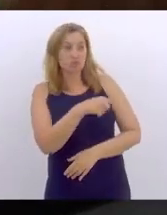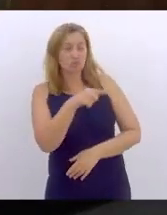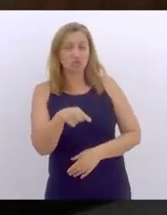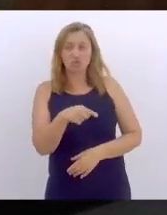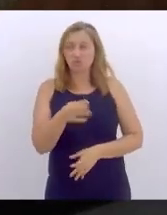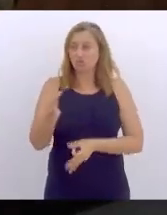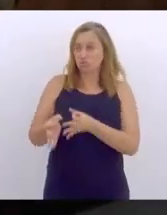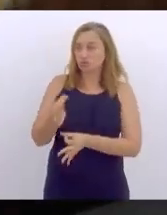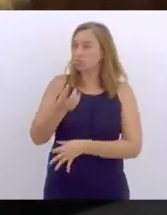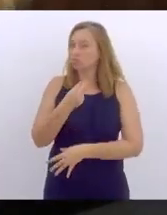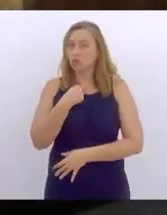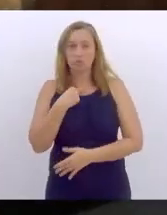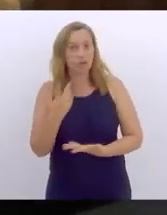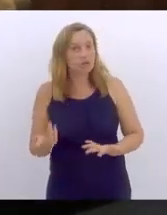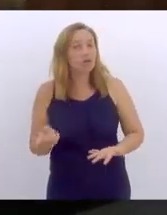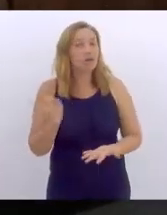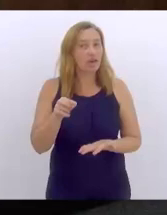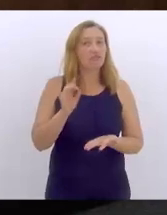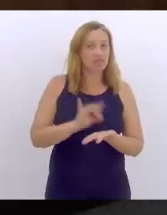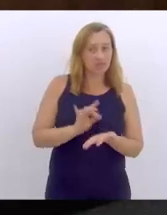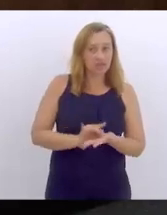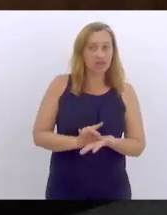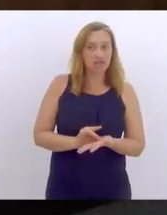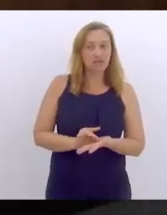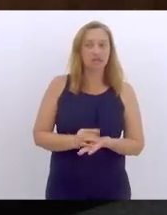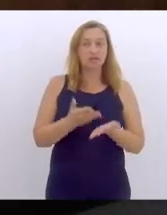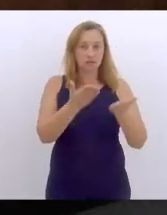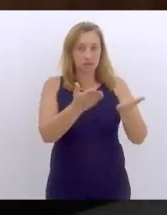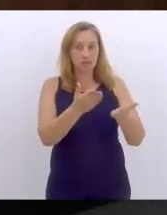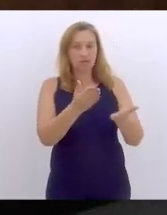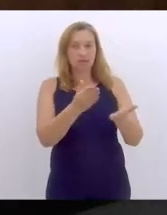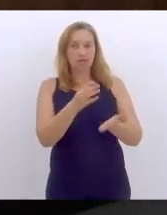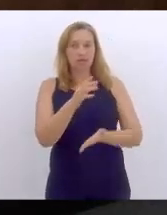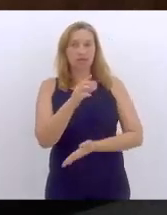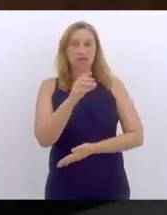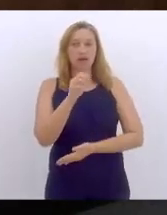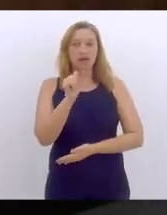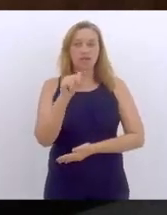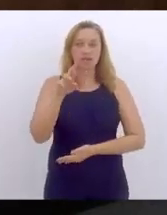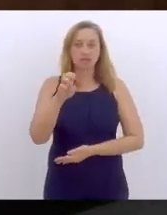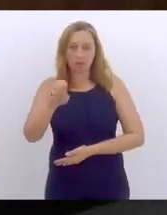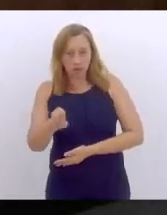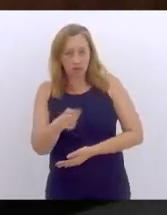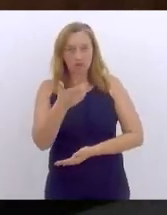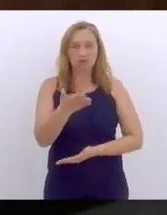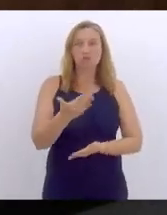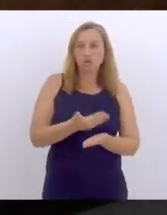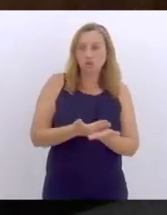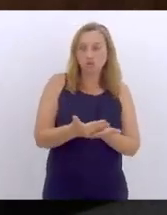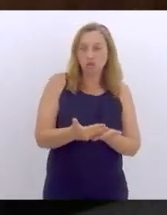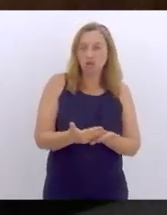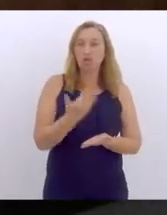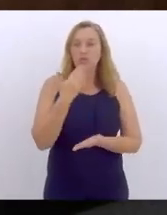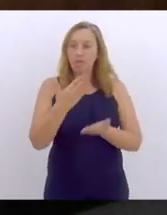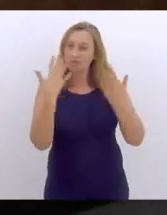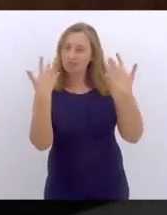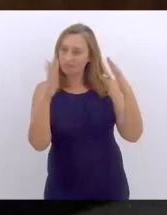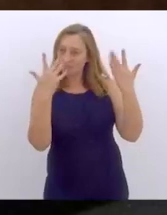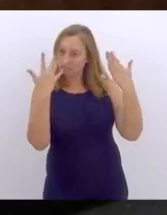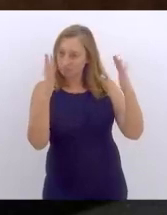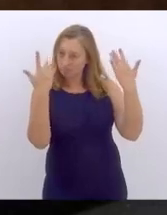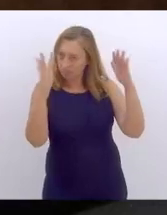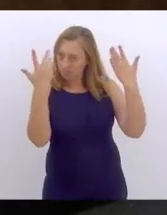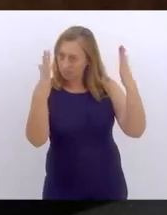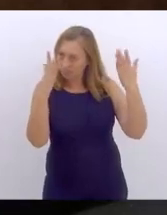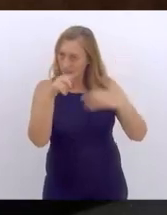judicial. Infelizmente, essa é a verdadeira verdade. Está aqui o Claudinho da Anatorg, que participou desde o início. Aqui eu peço uma salva de palmas para